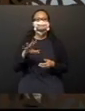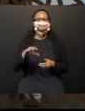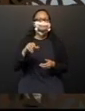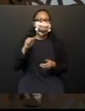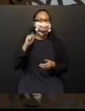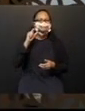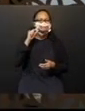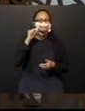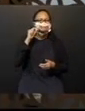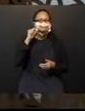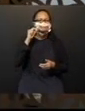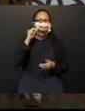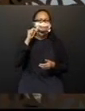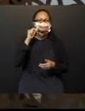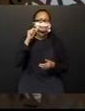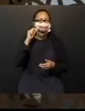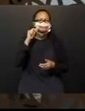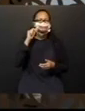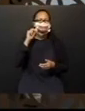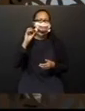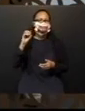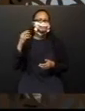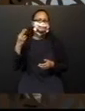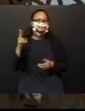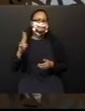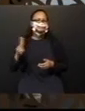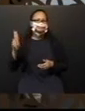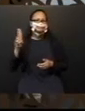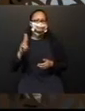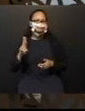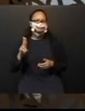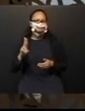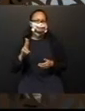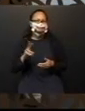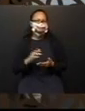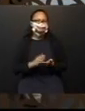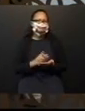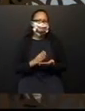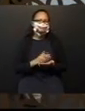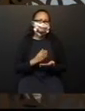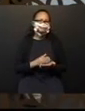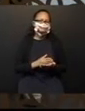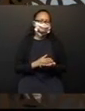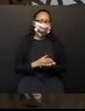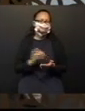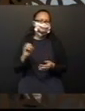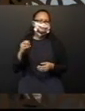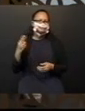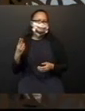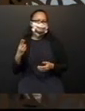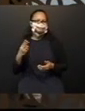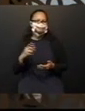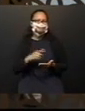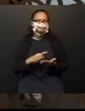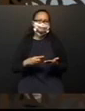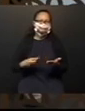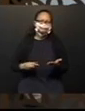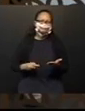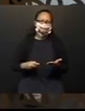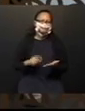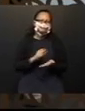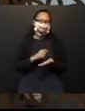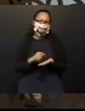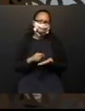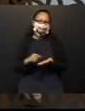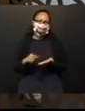lápis, ou usem o caderno, ou usem um rascunho, ou no próprio material, façam anotações,